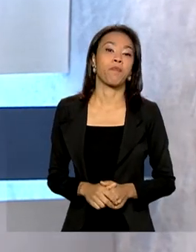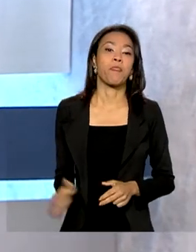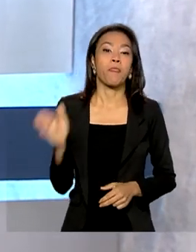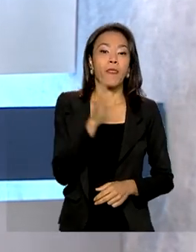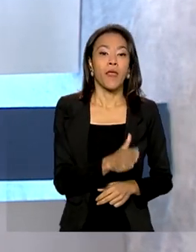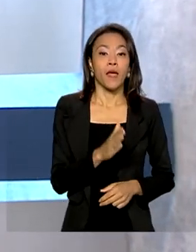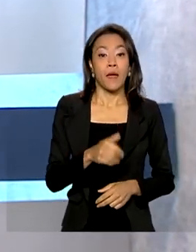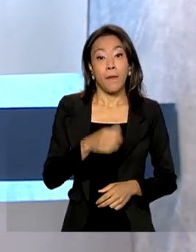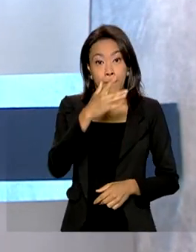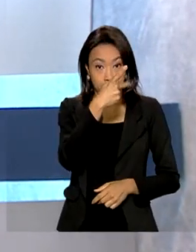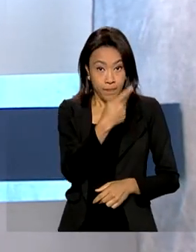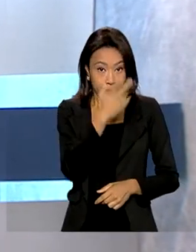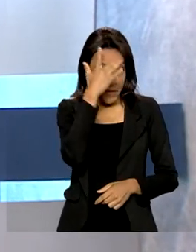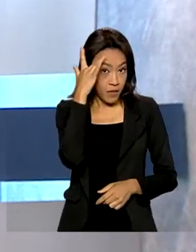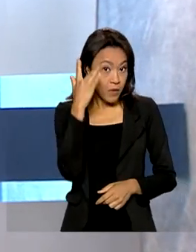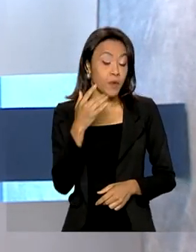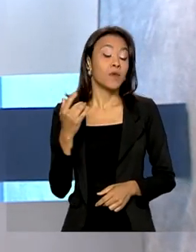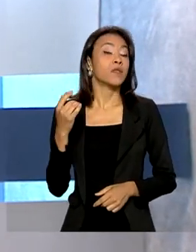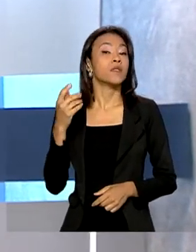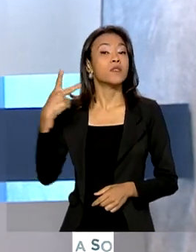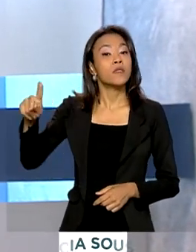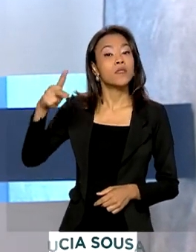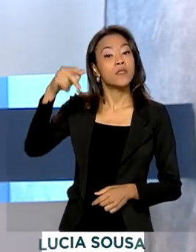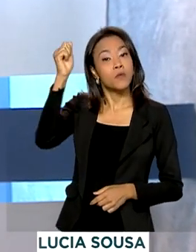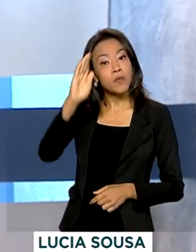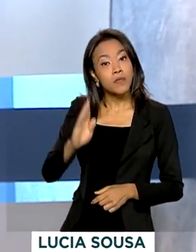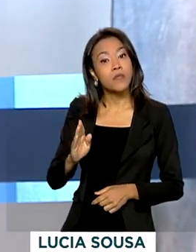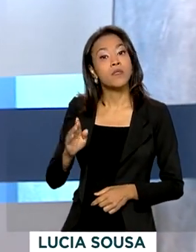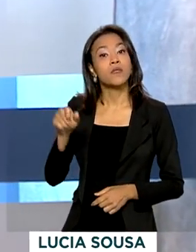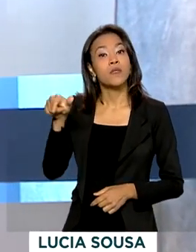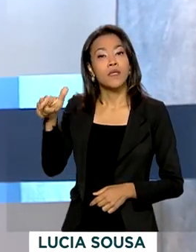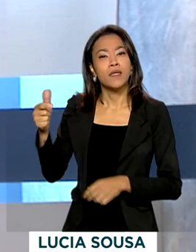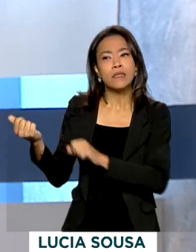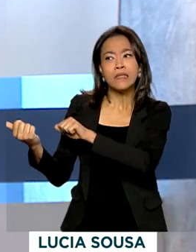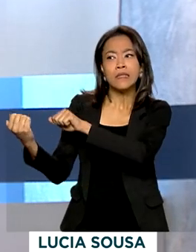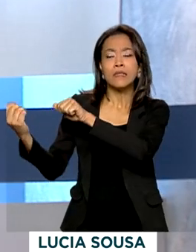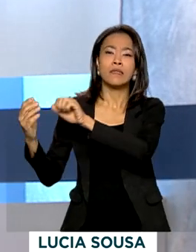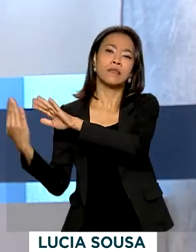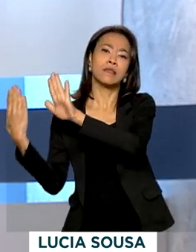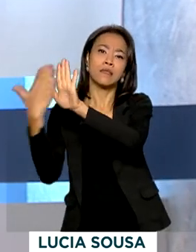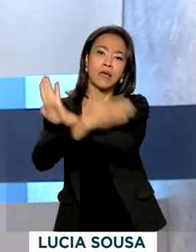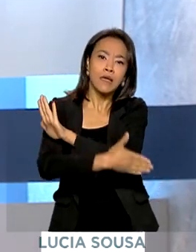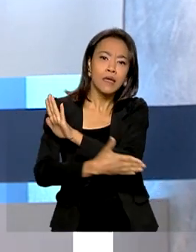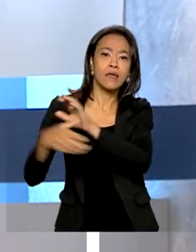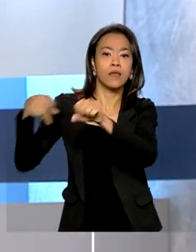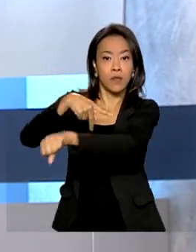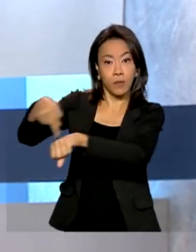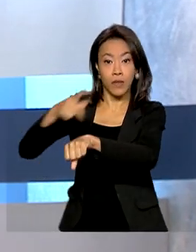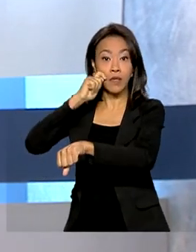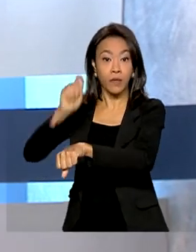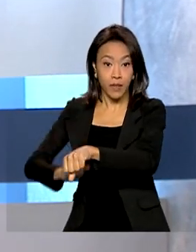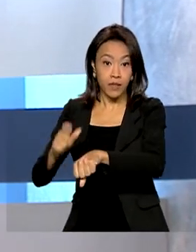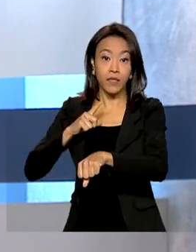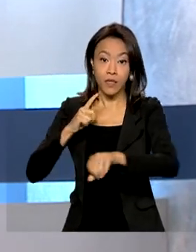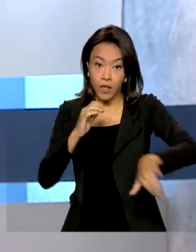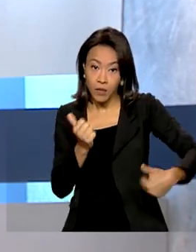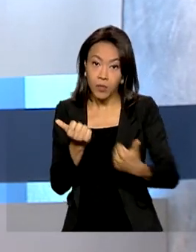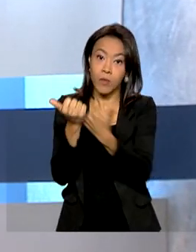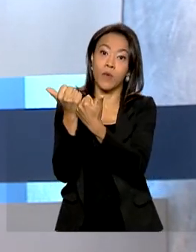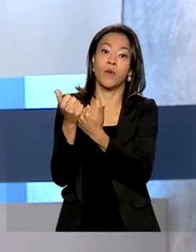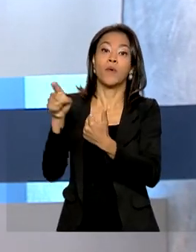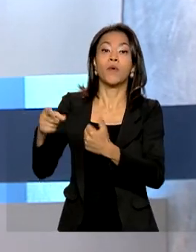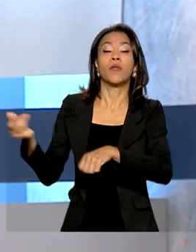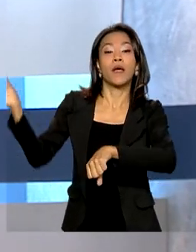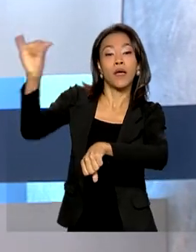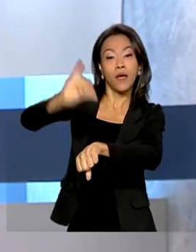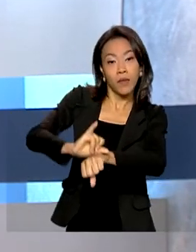E brasileiros que conseguem sair da Ucrânia estão sendo recebidos por representantes do Ministério das Relações Exteriores em